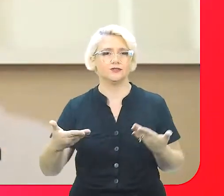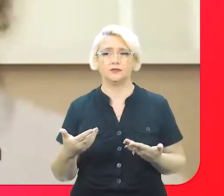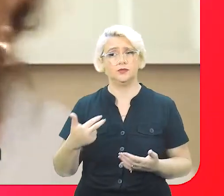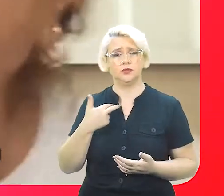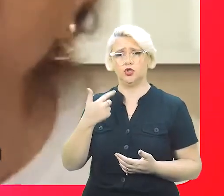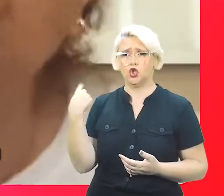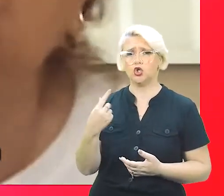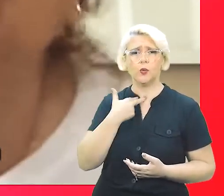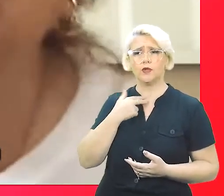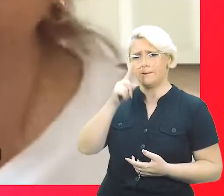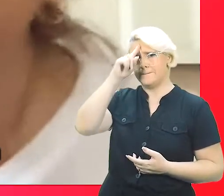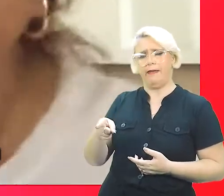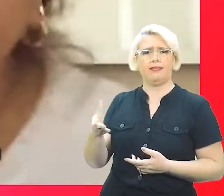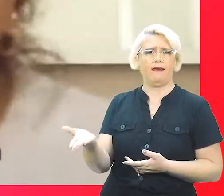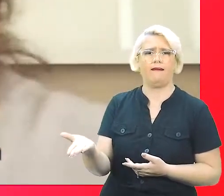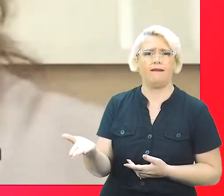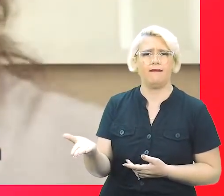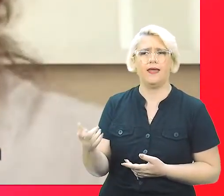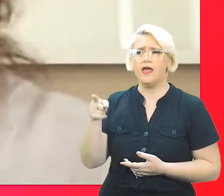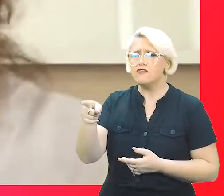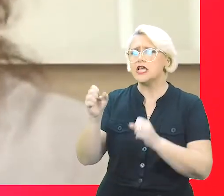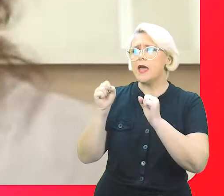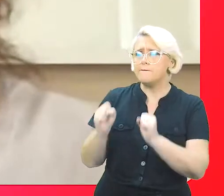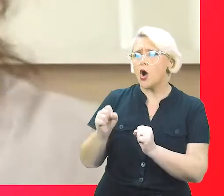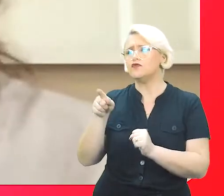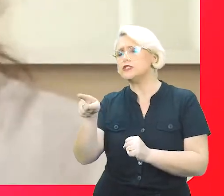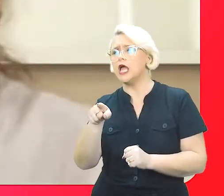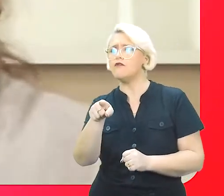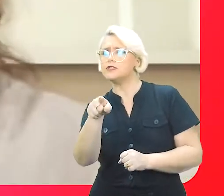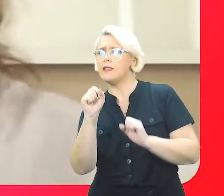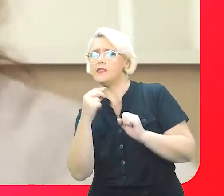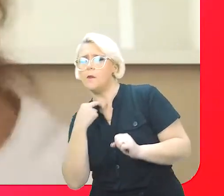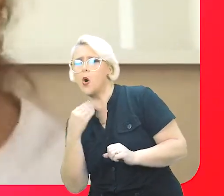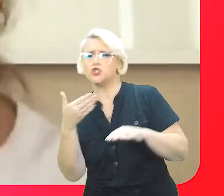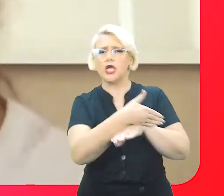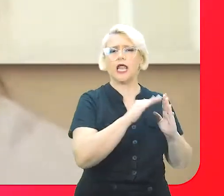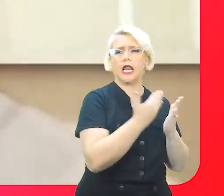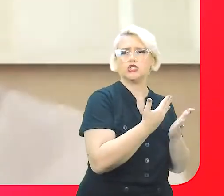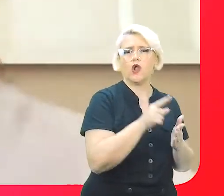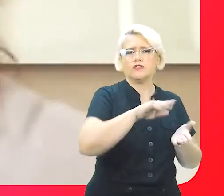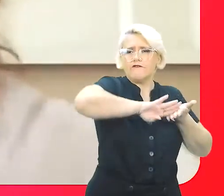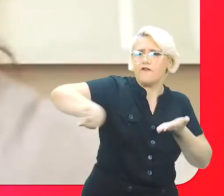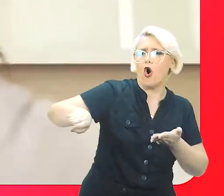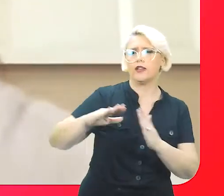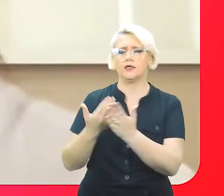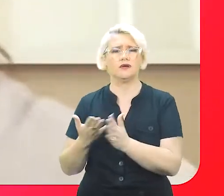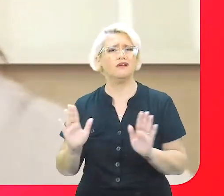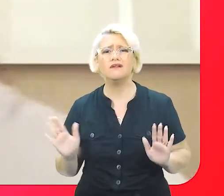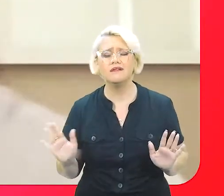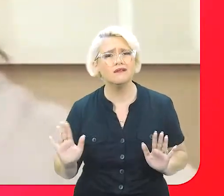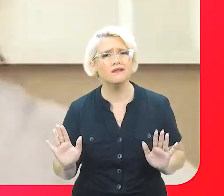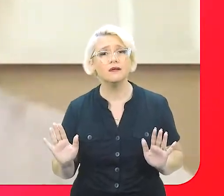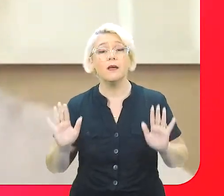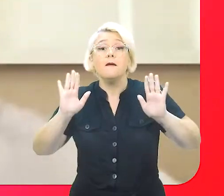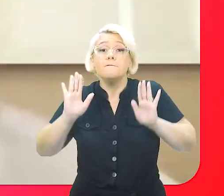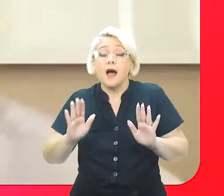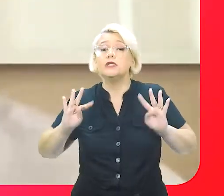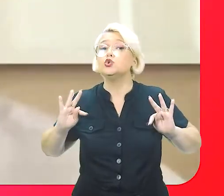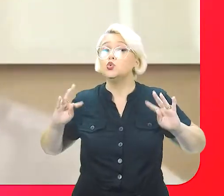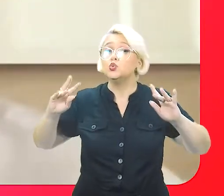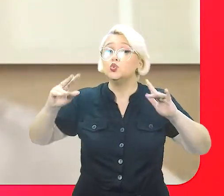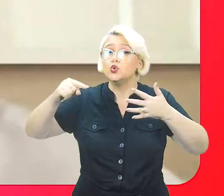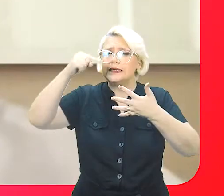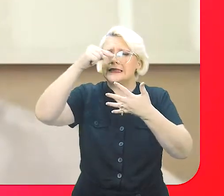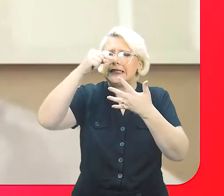não temos esse direito de dizer quem pode e quem não pode, quem entra e quem sai. Mas tudo isso